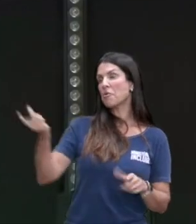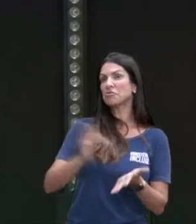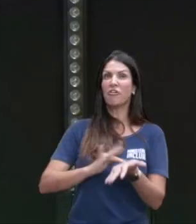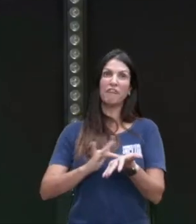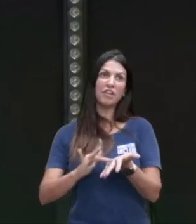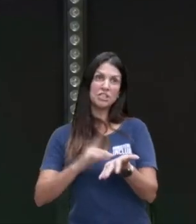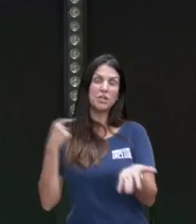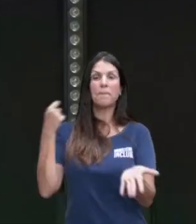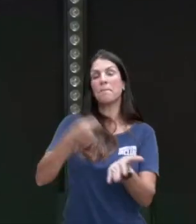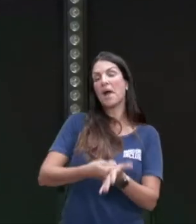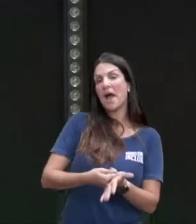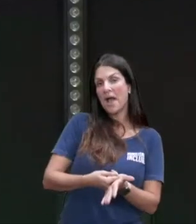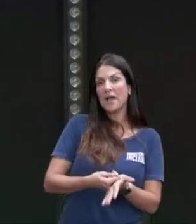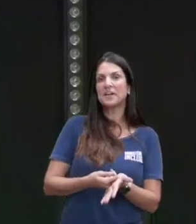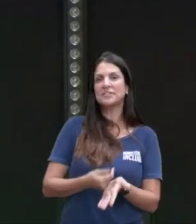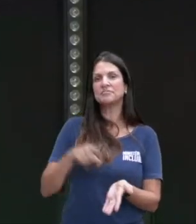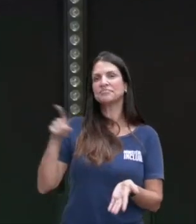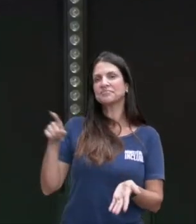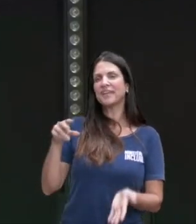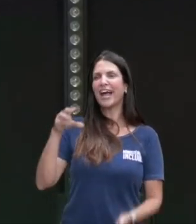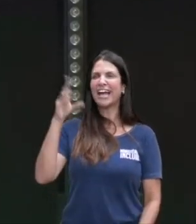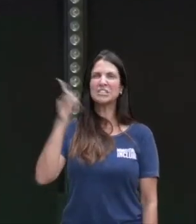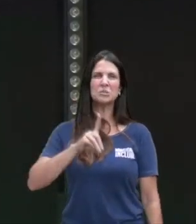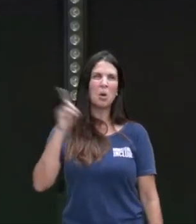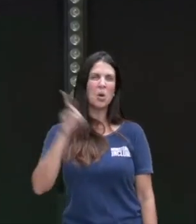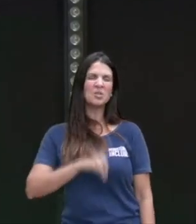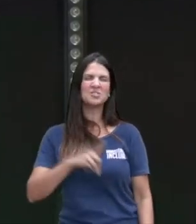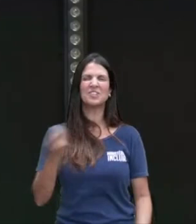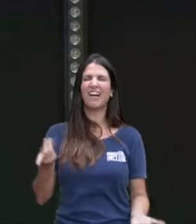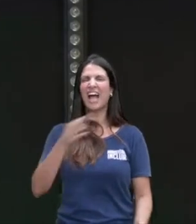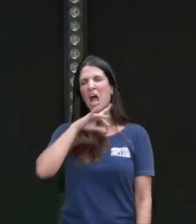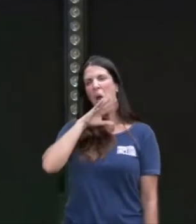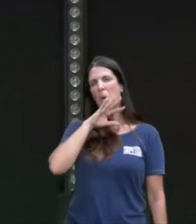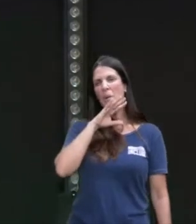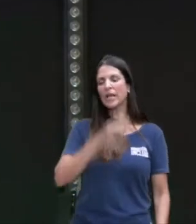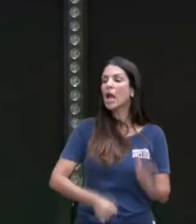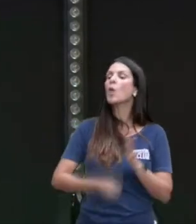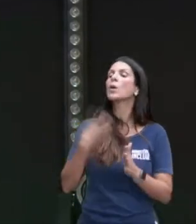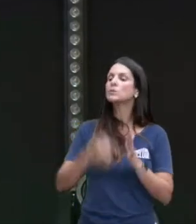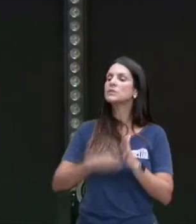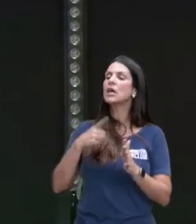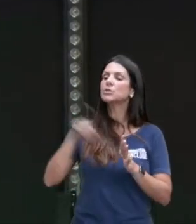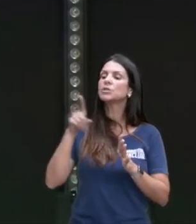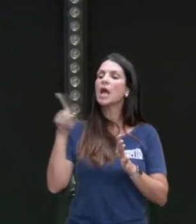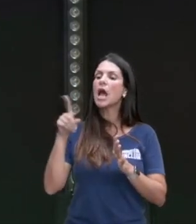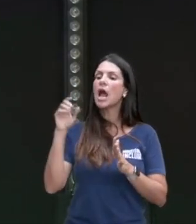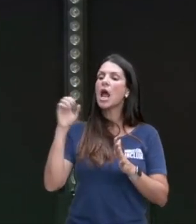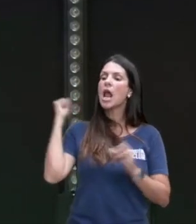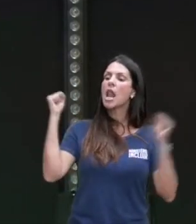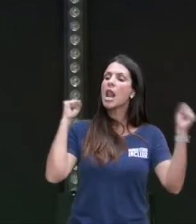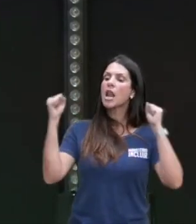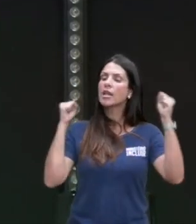o bicho ruim Ah tá quantos anos lá 9 anos e ele é bicho ruim